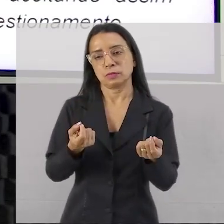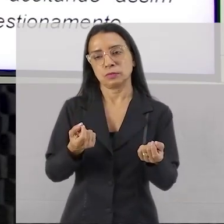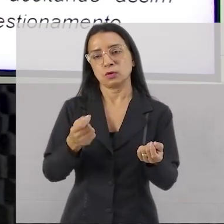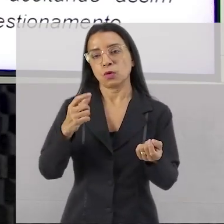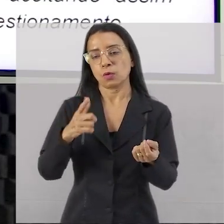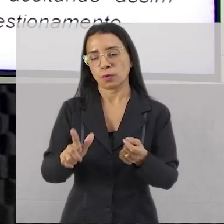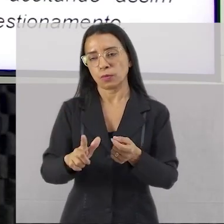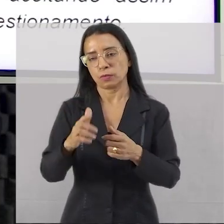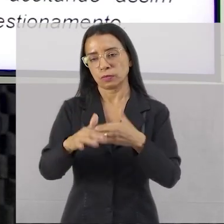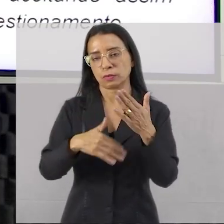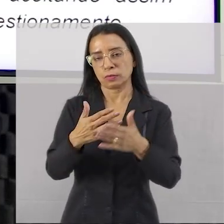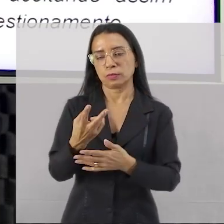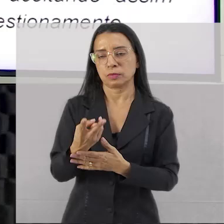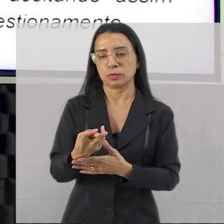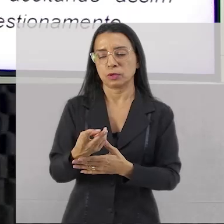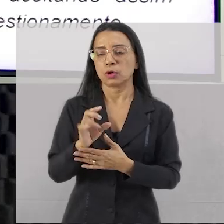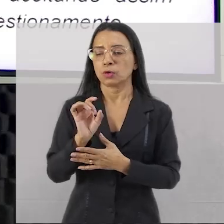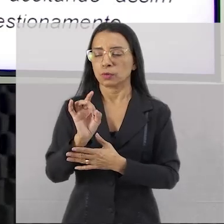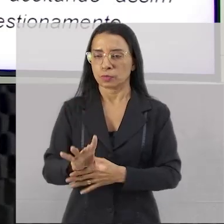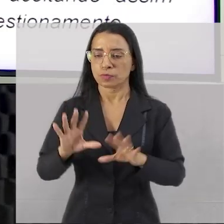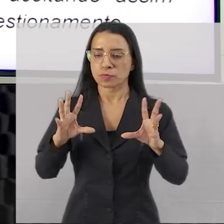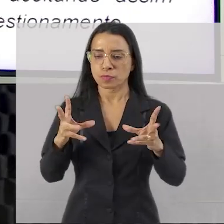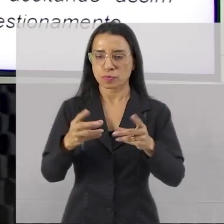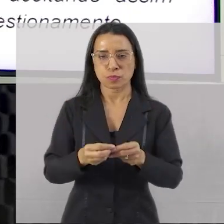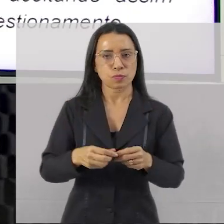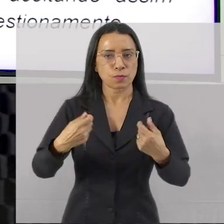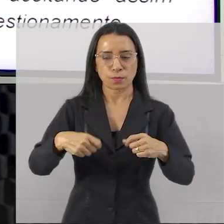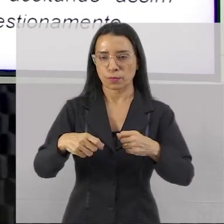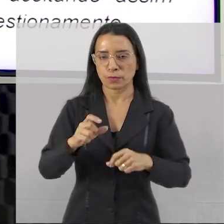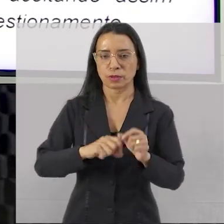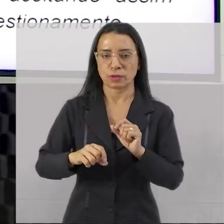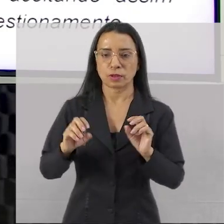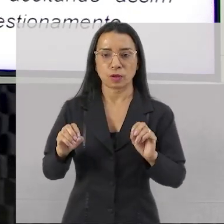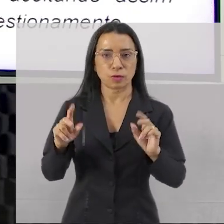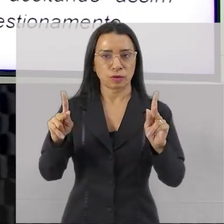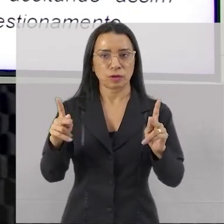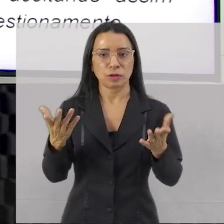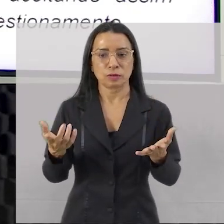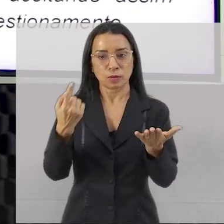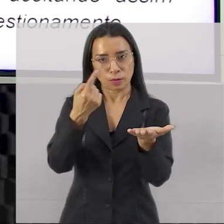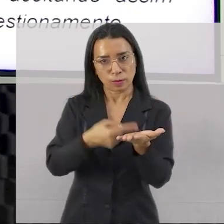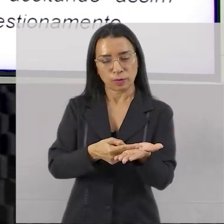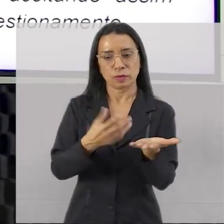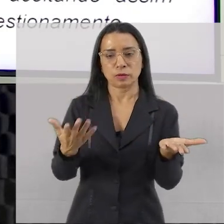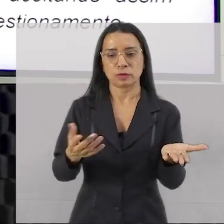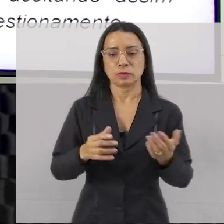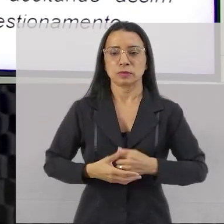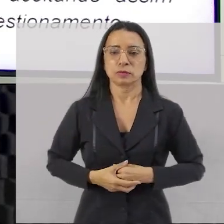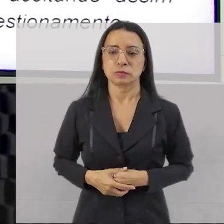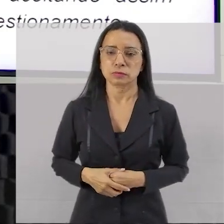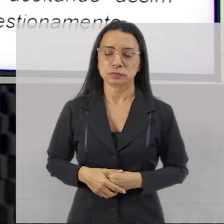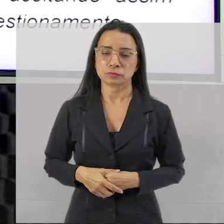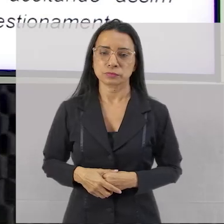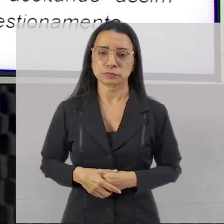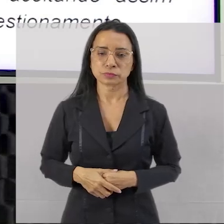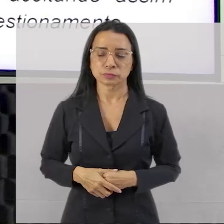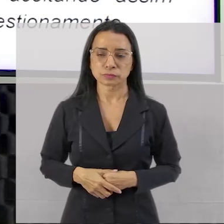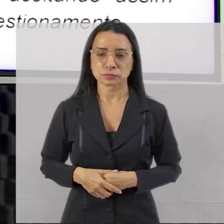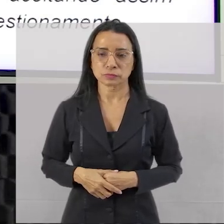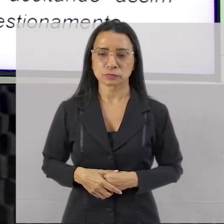2. Apenas na conclusão que isso não vai ser necessário. Beleza? Combinado? Terceiro período,